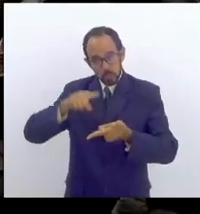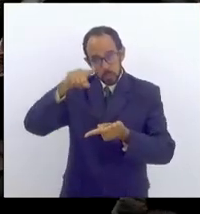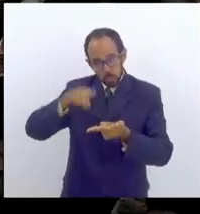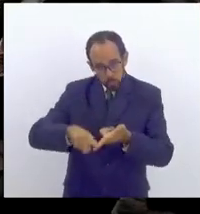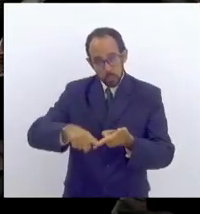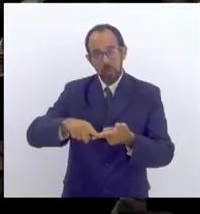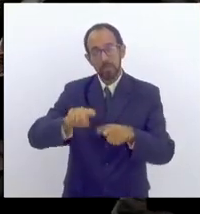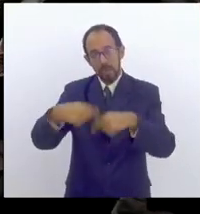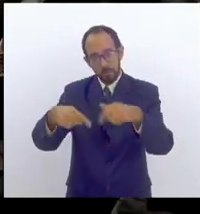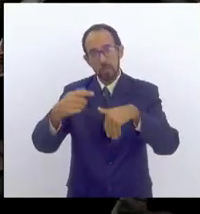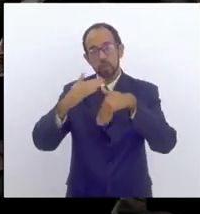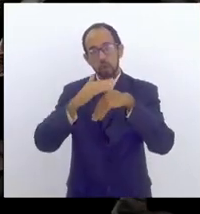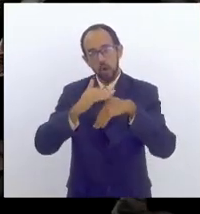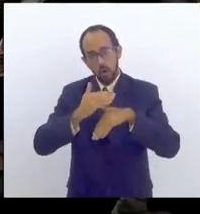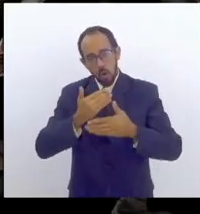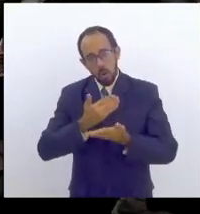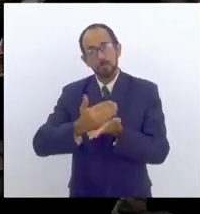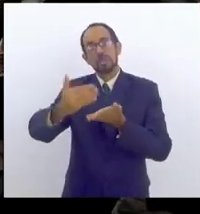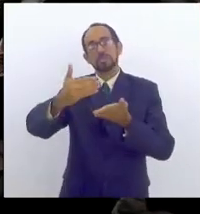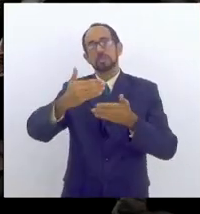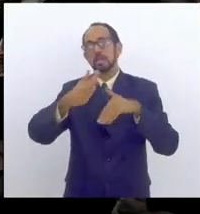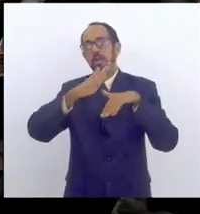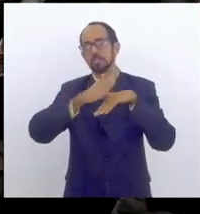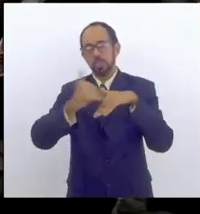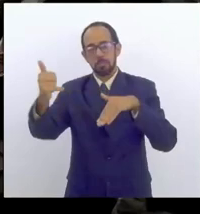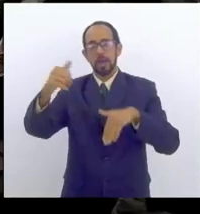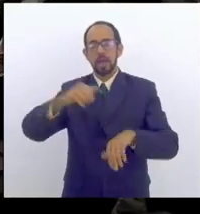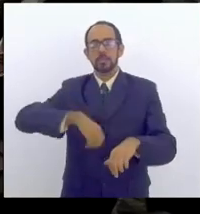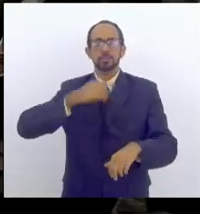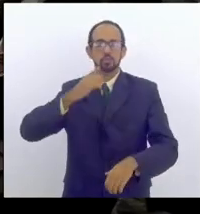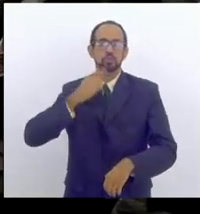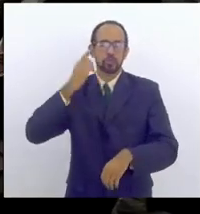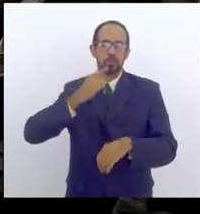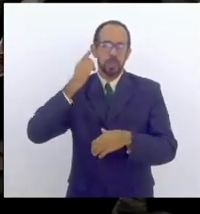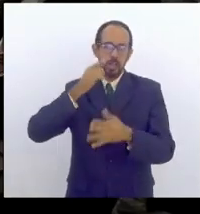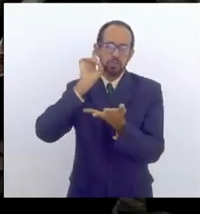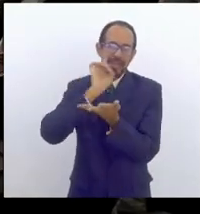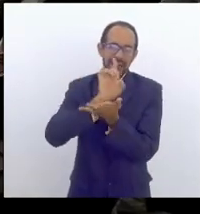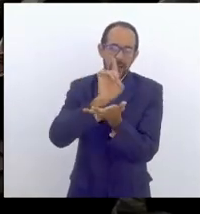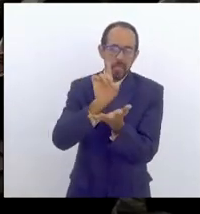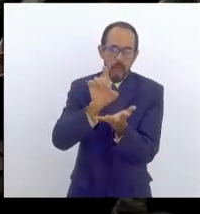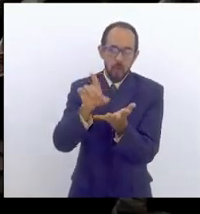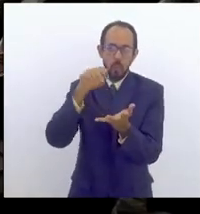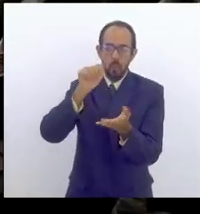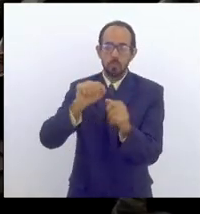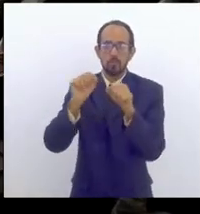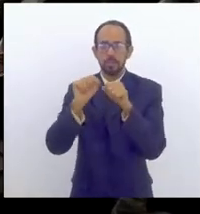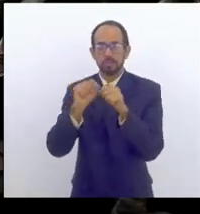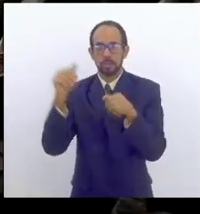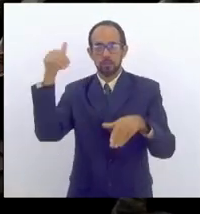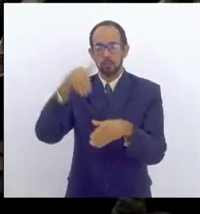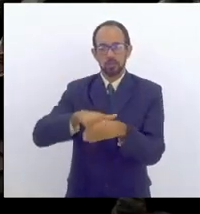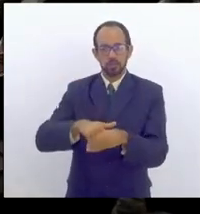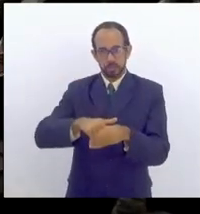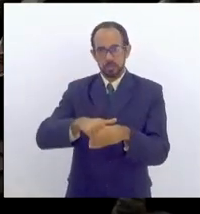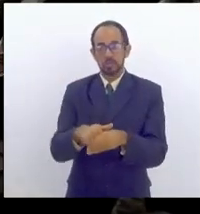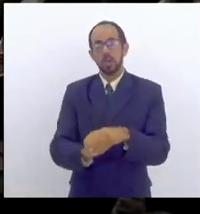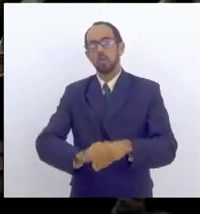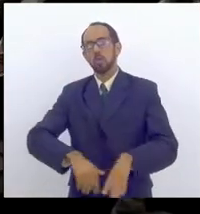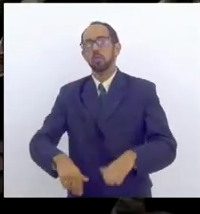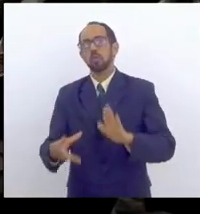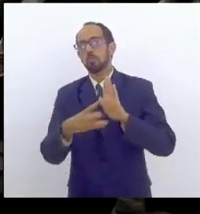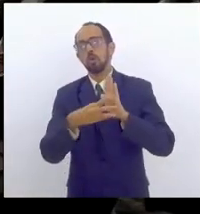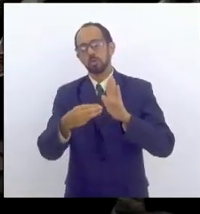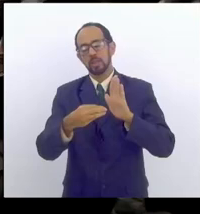ordem alfabética das deputadas e deputados para procederem à votação na forma que foi